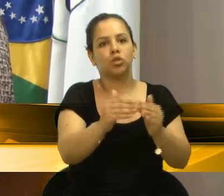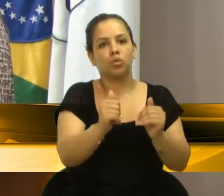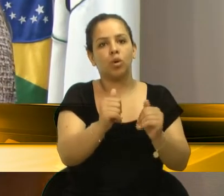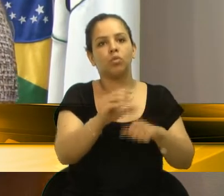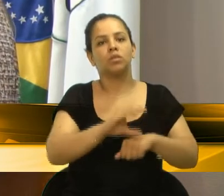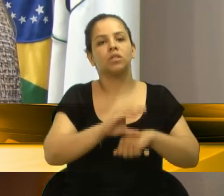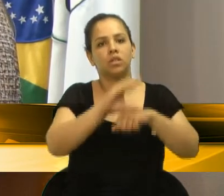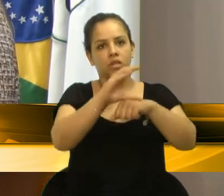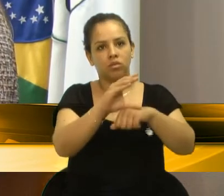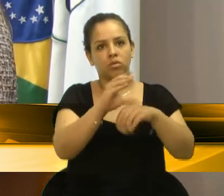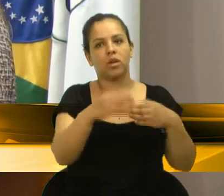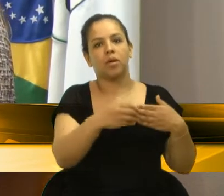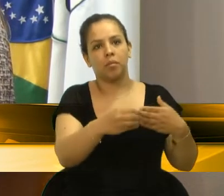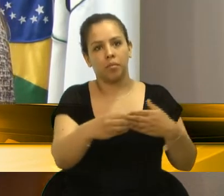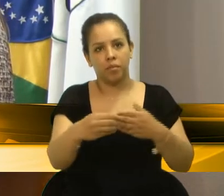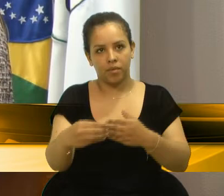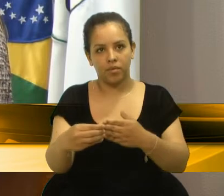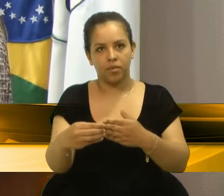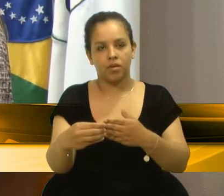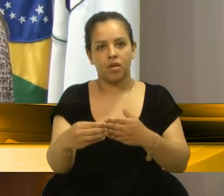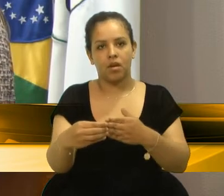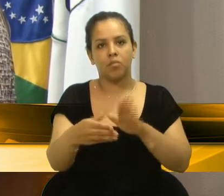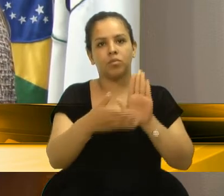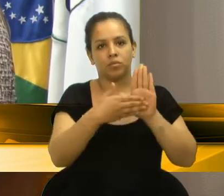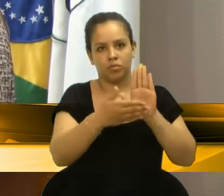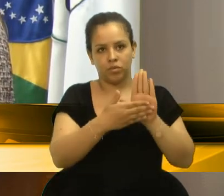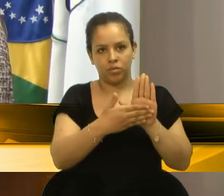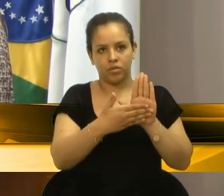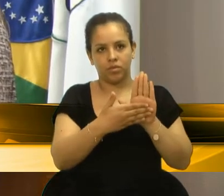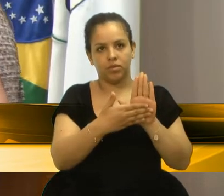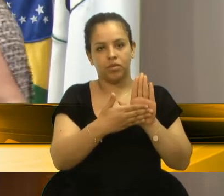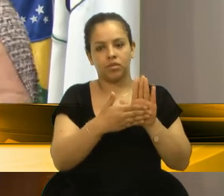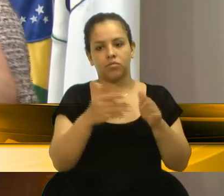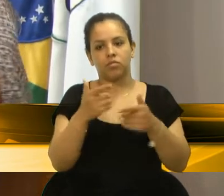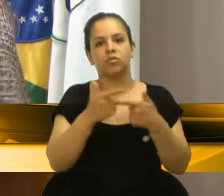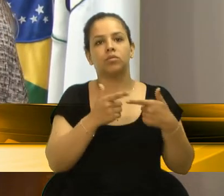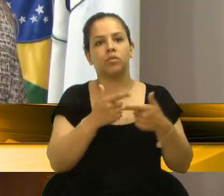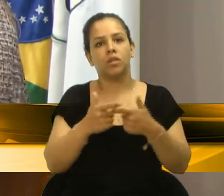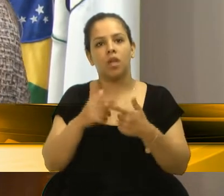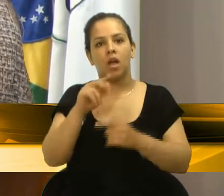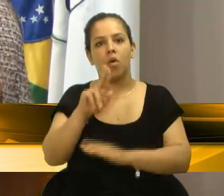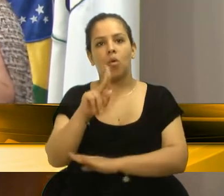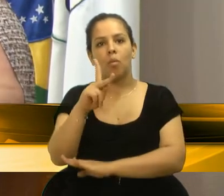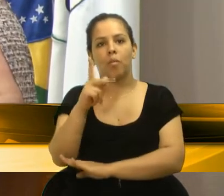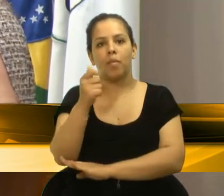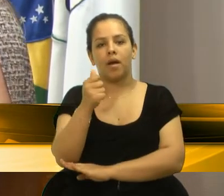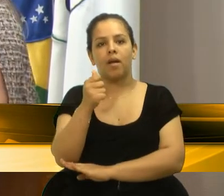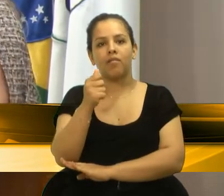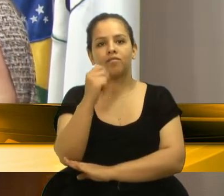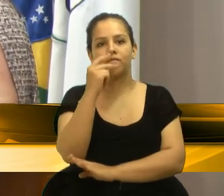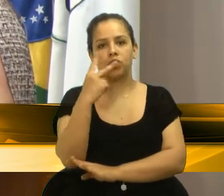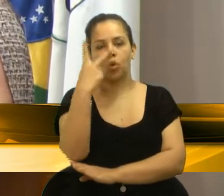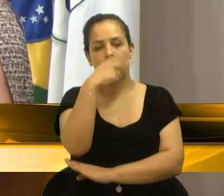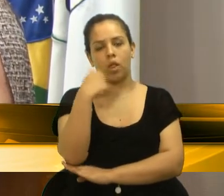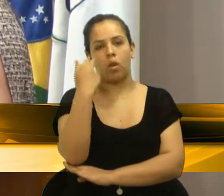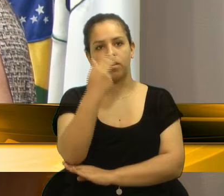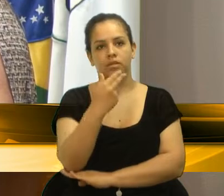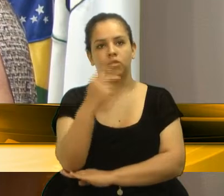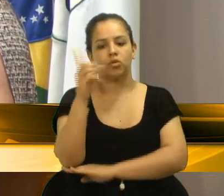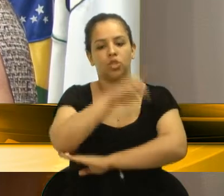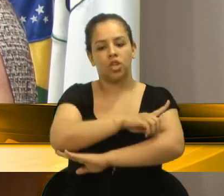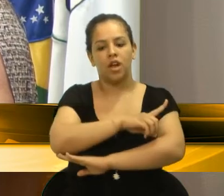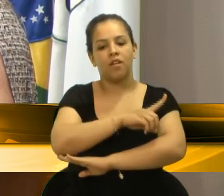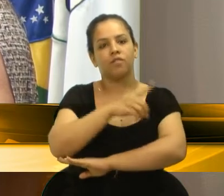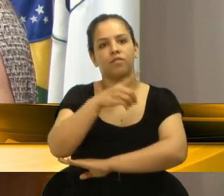ser encaminhada a proposta da gestão compartilhada da UPA 24 horas, no dia 24